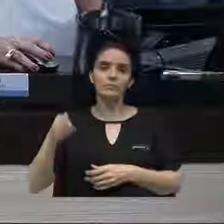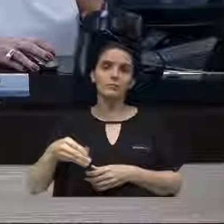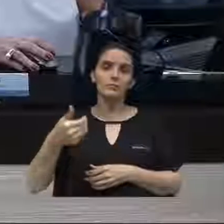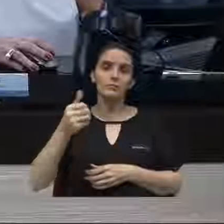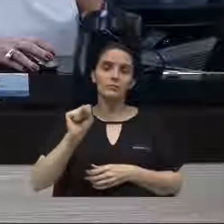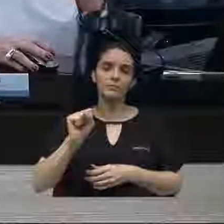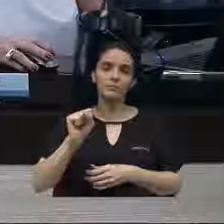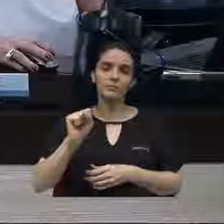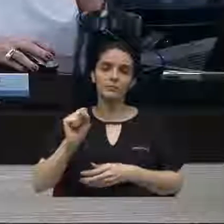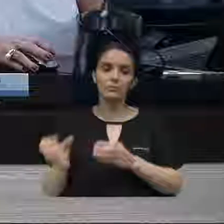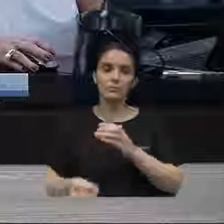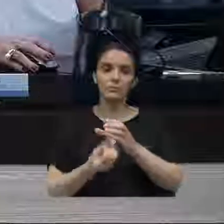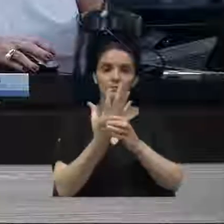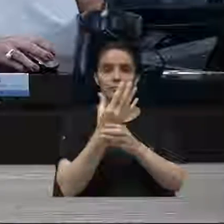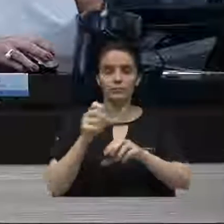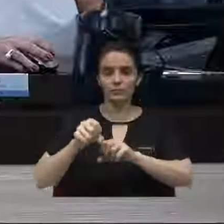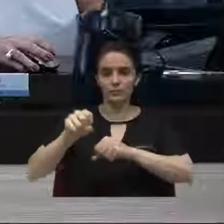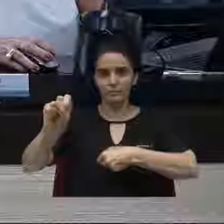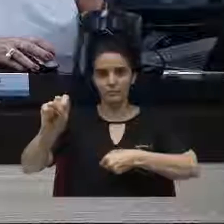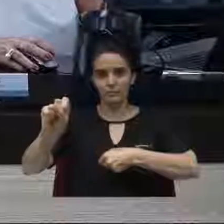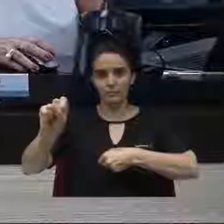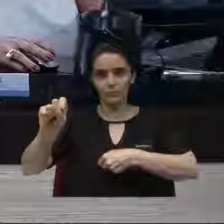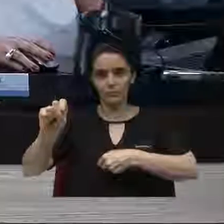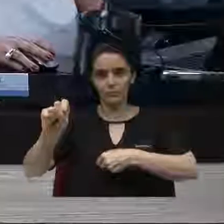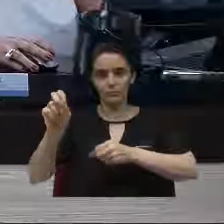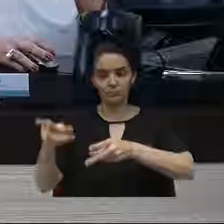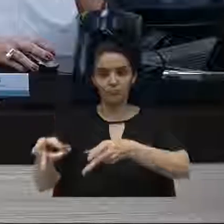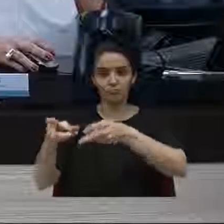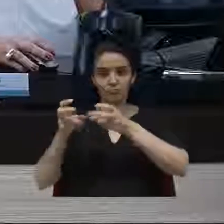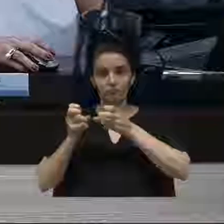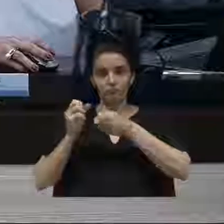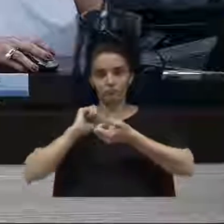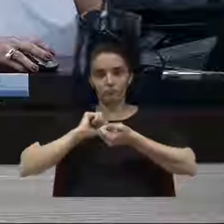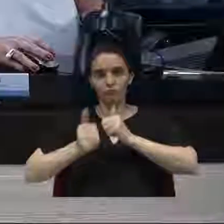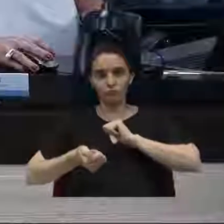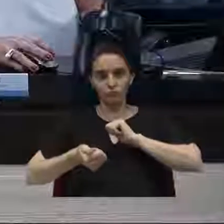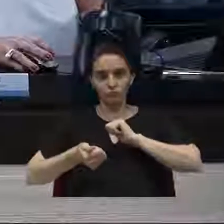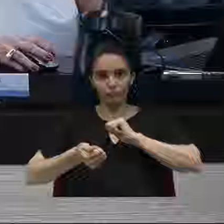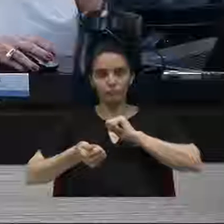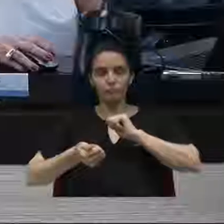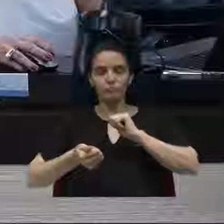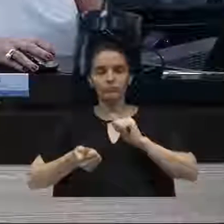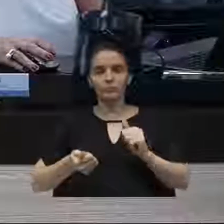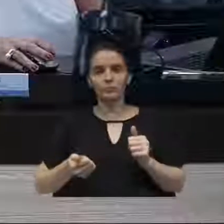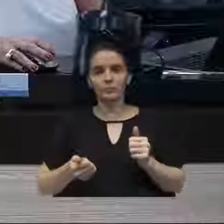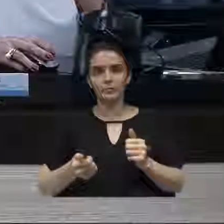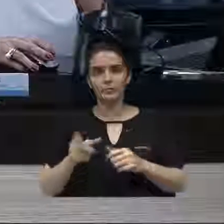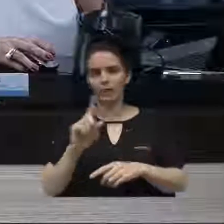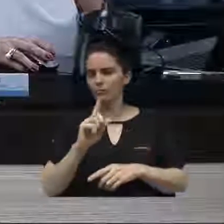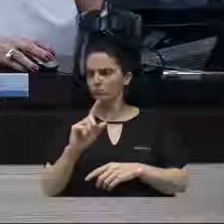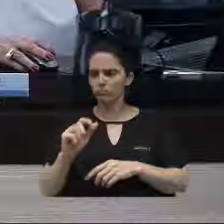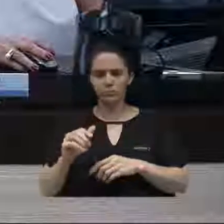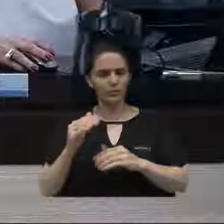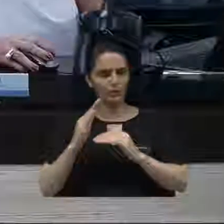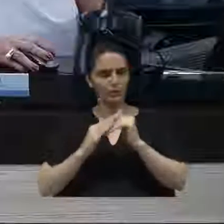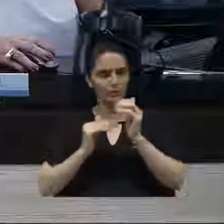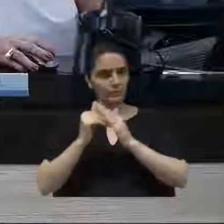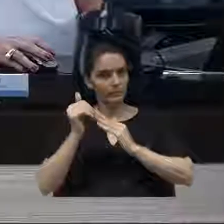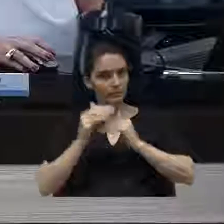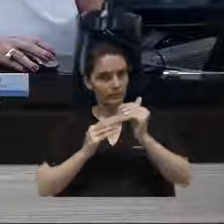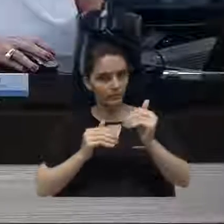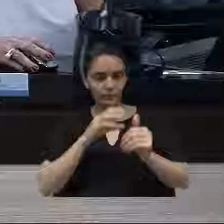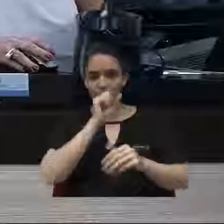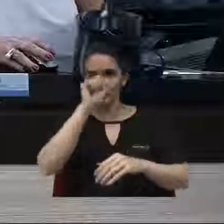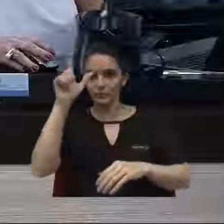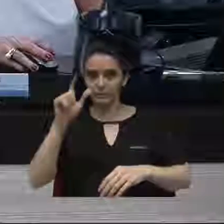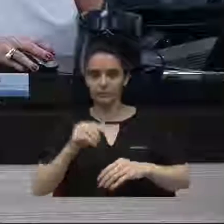743/2018, que institui o diploma Reconhecimento do Futebol Amador de Limeira, no âmbito do município de Limeira, aos